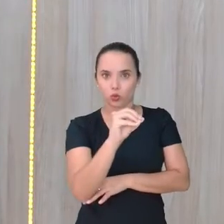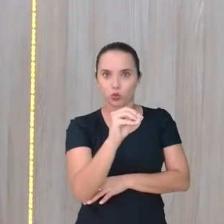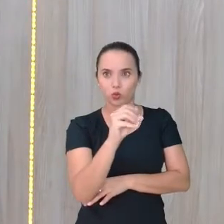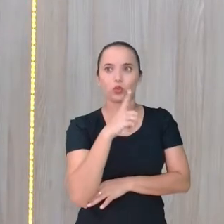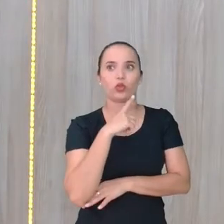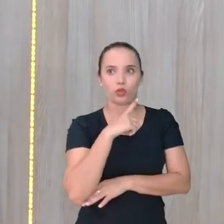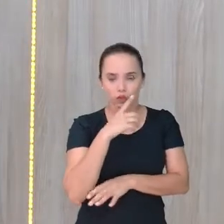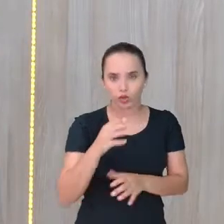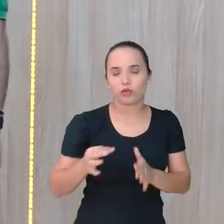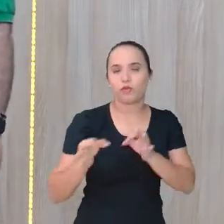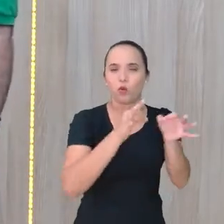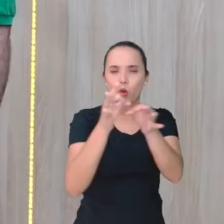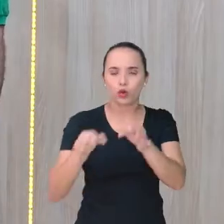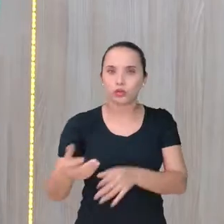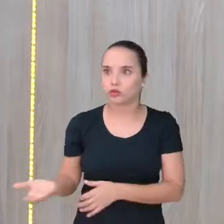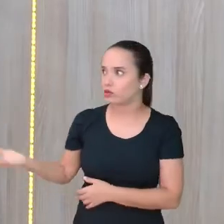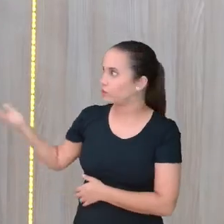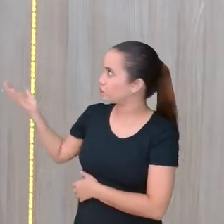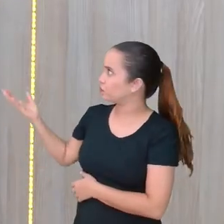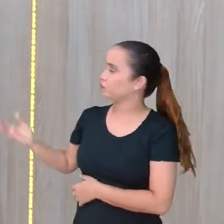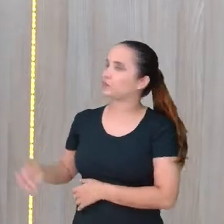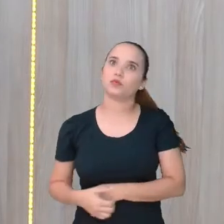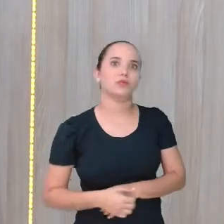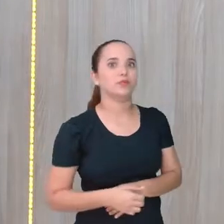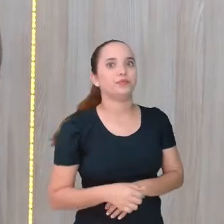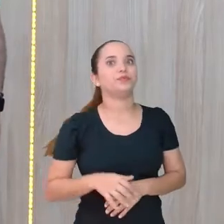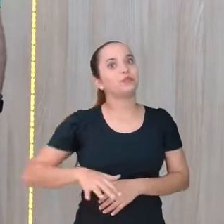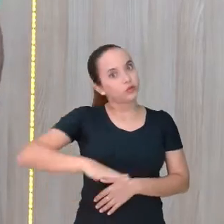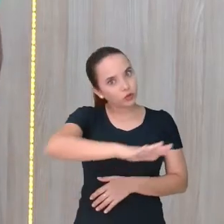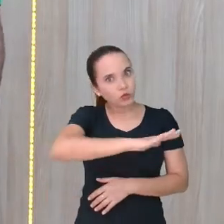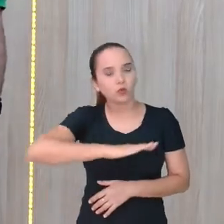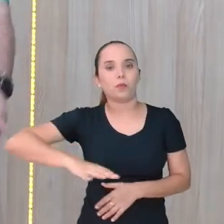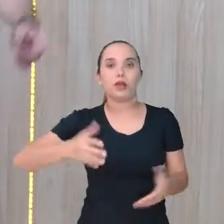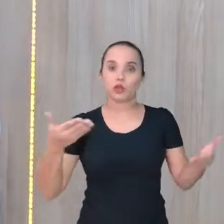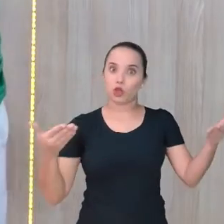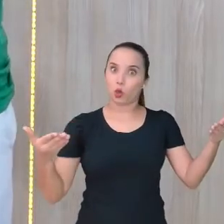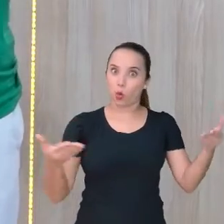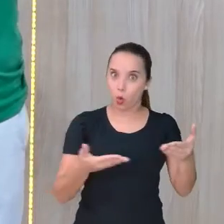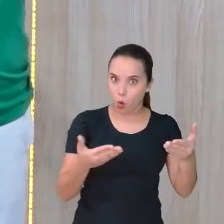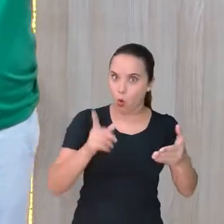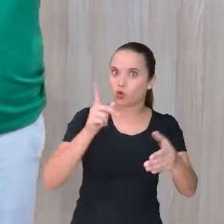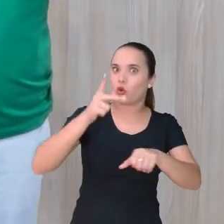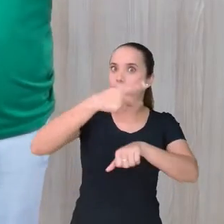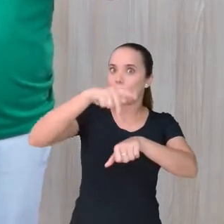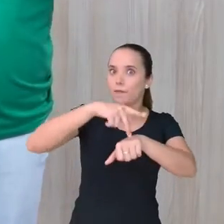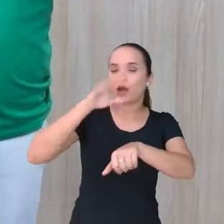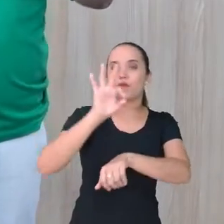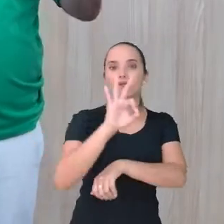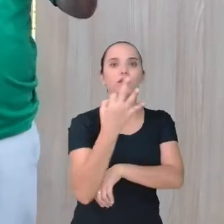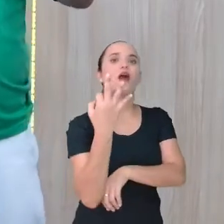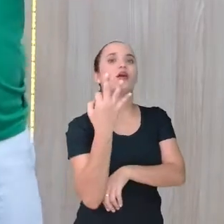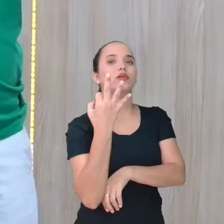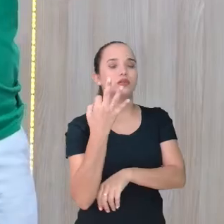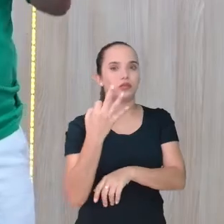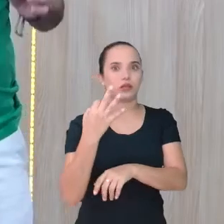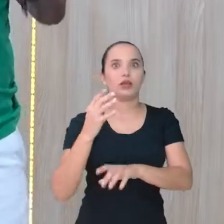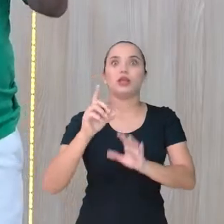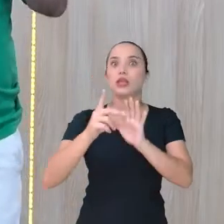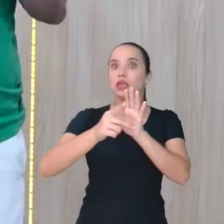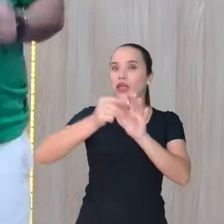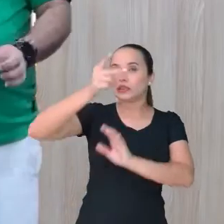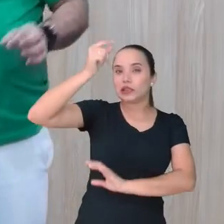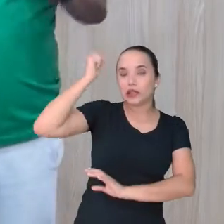no território da atual França, okay, que fazia parte do antigo Império Romano